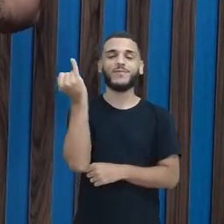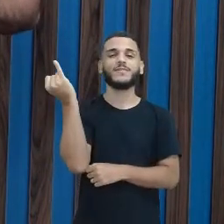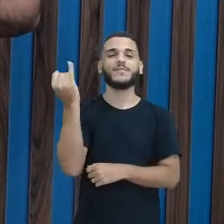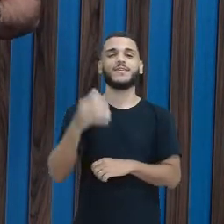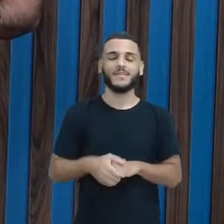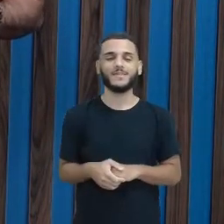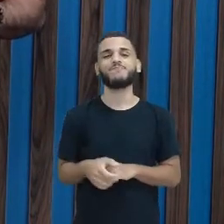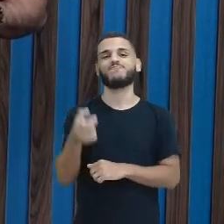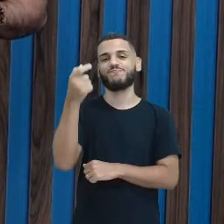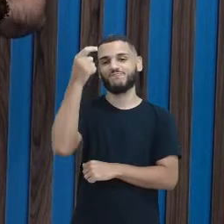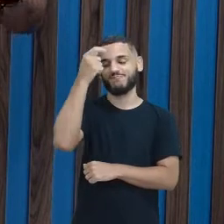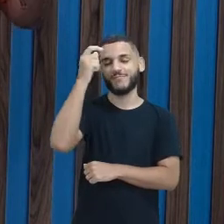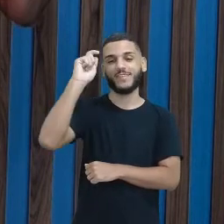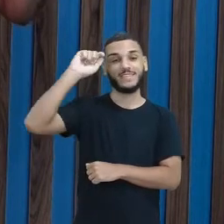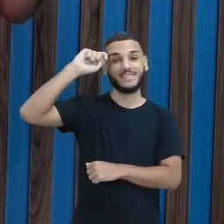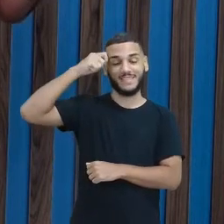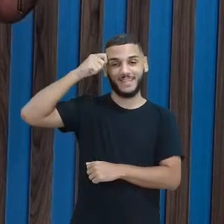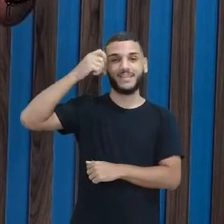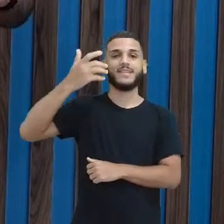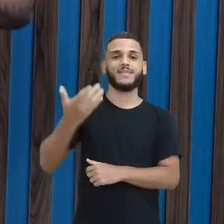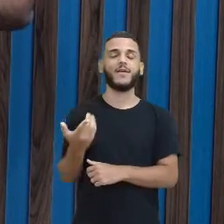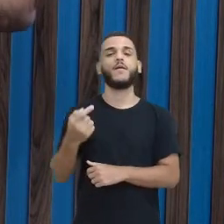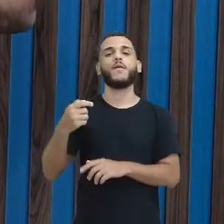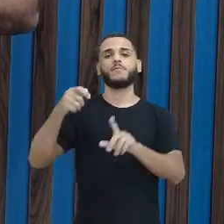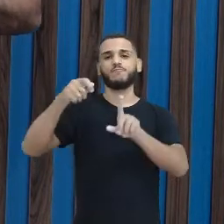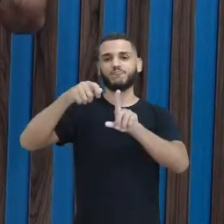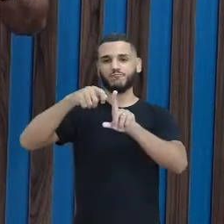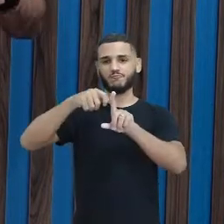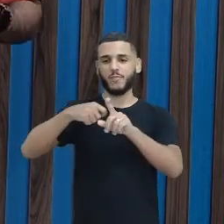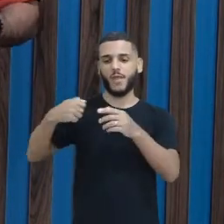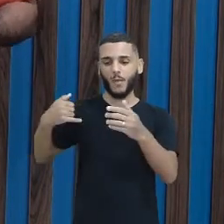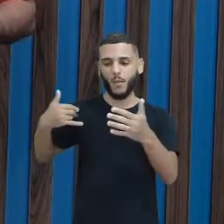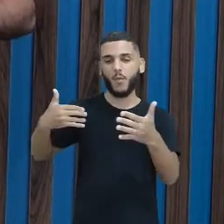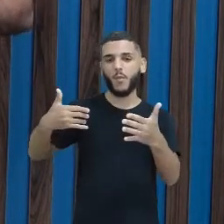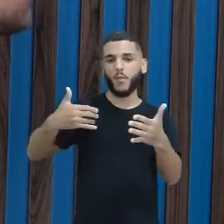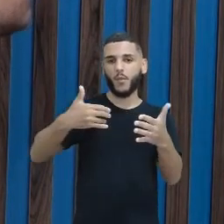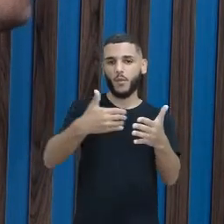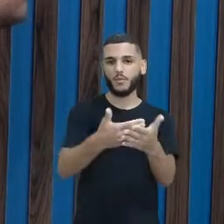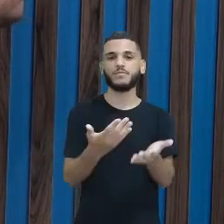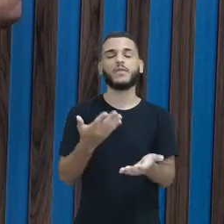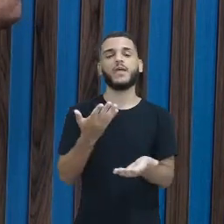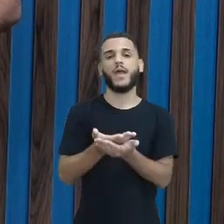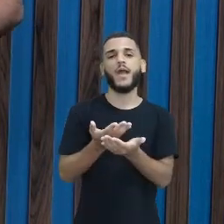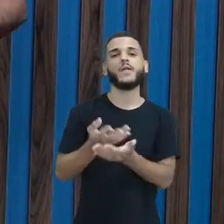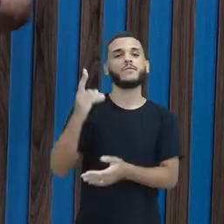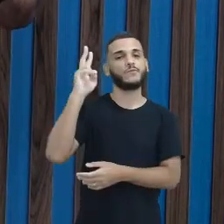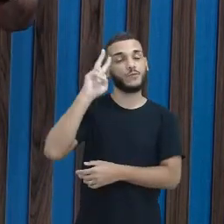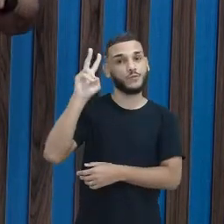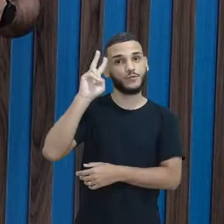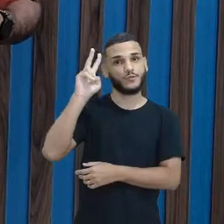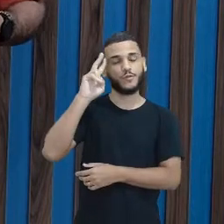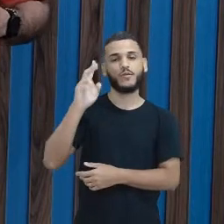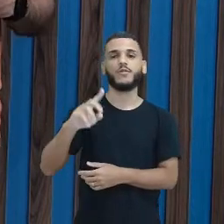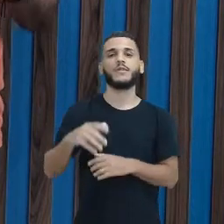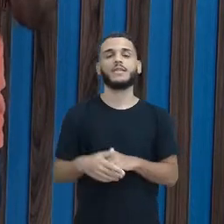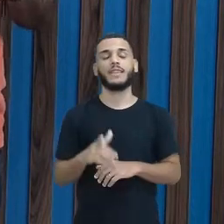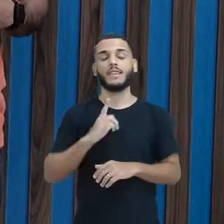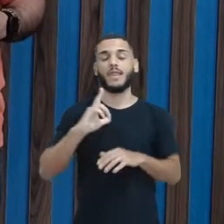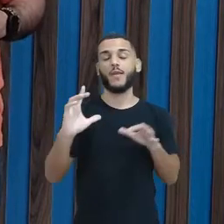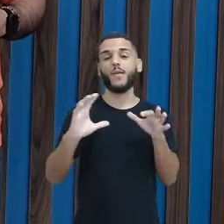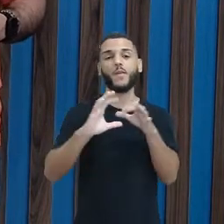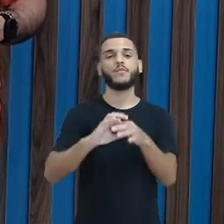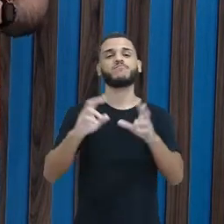Dia da Consciência Negra. Então, ao longo desse mês, nossas aulas de História do Recife estarão ligadas a